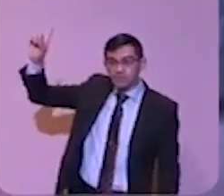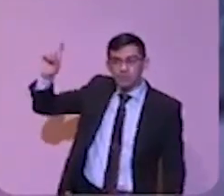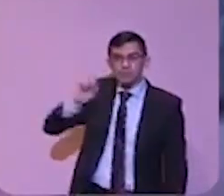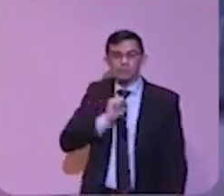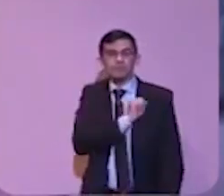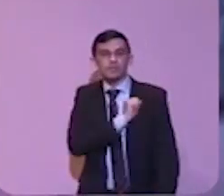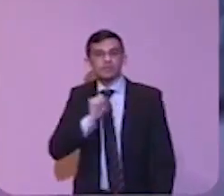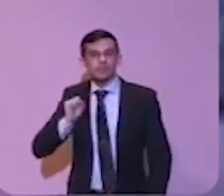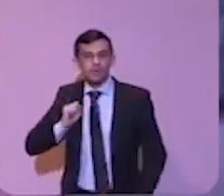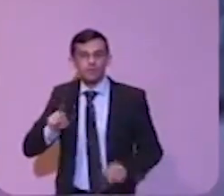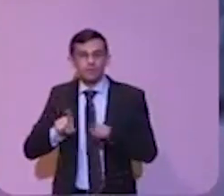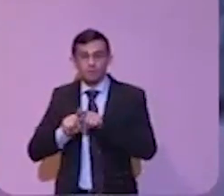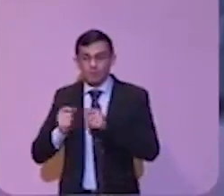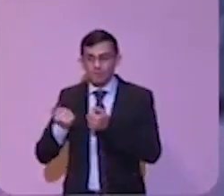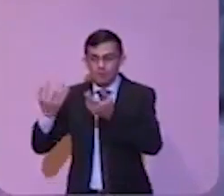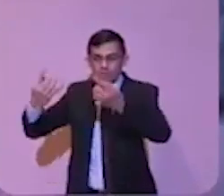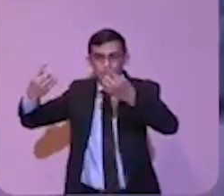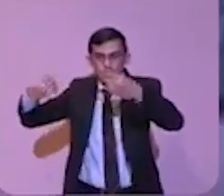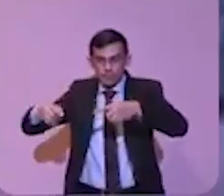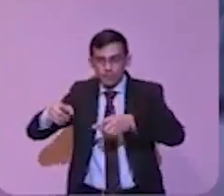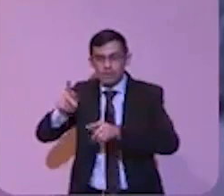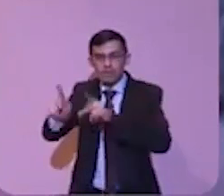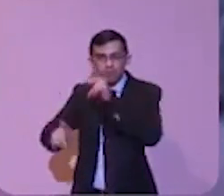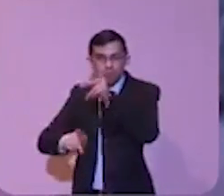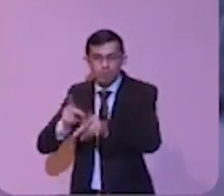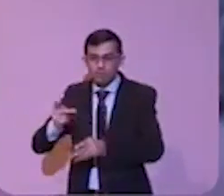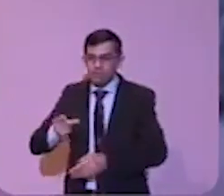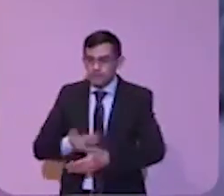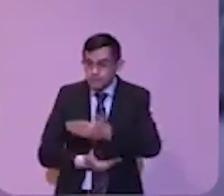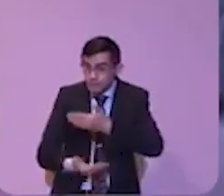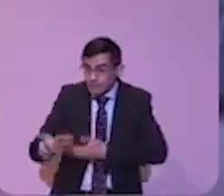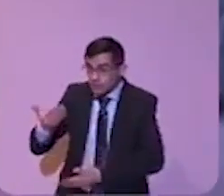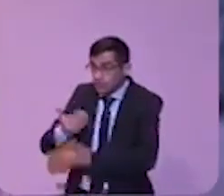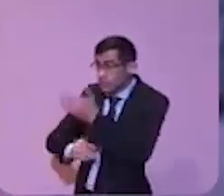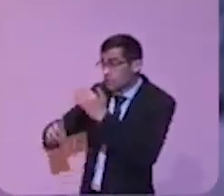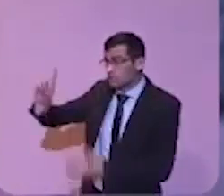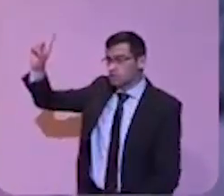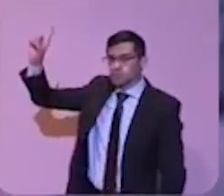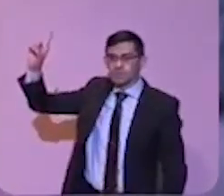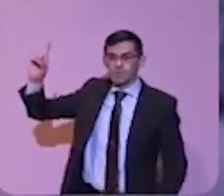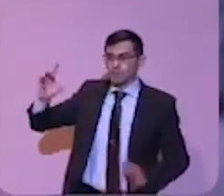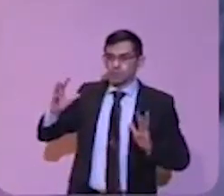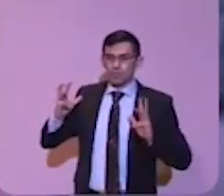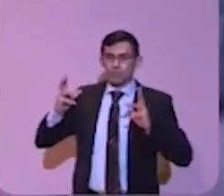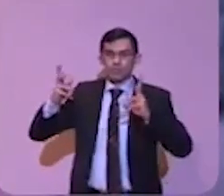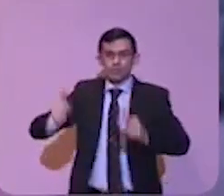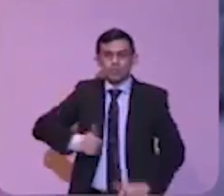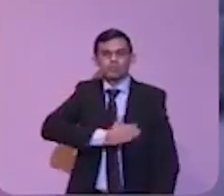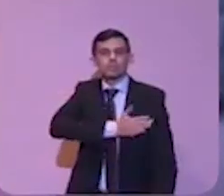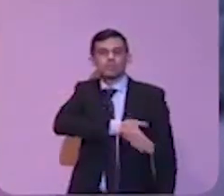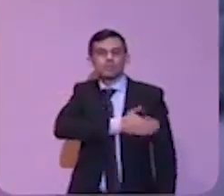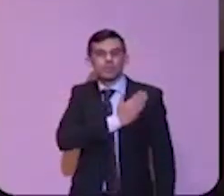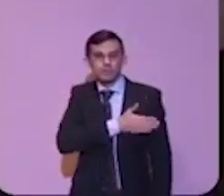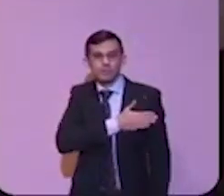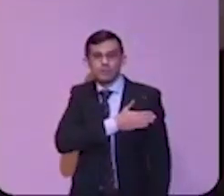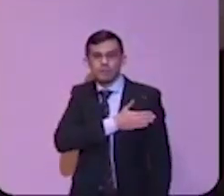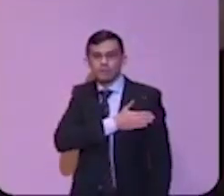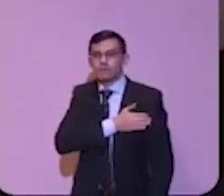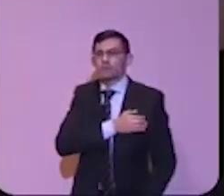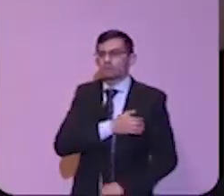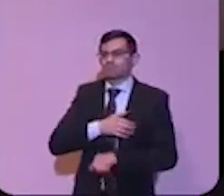ainda desafia o povo a servir o Senhor de todo o seu coração para não